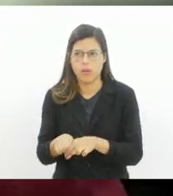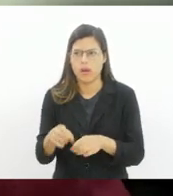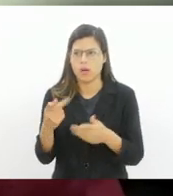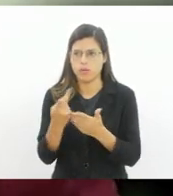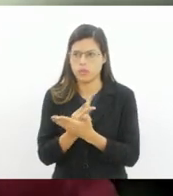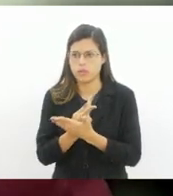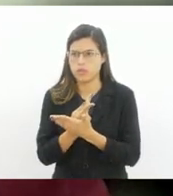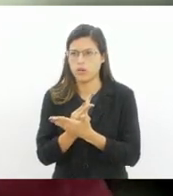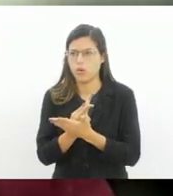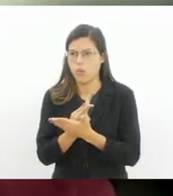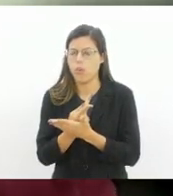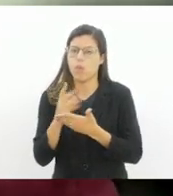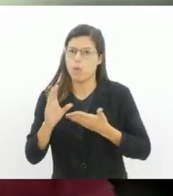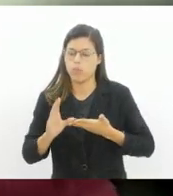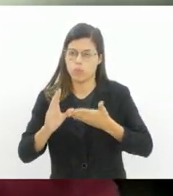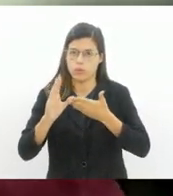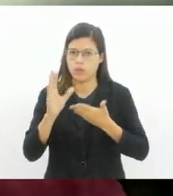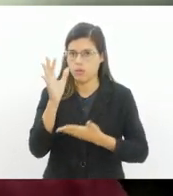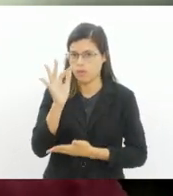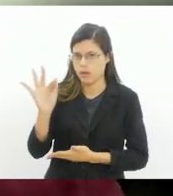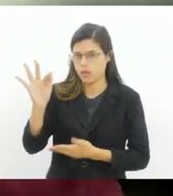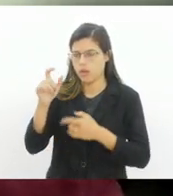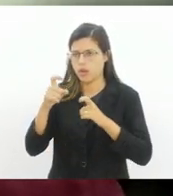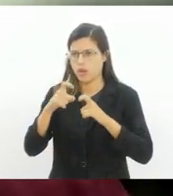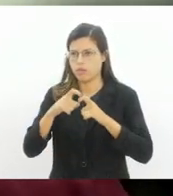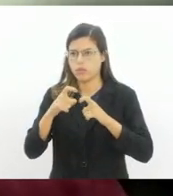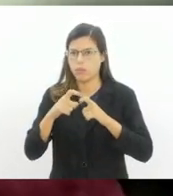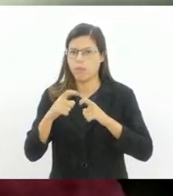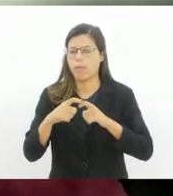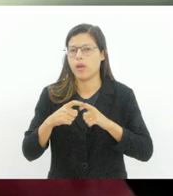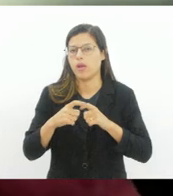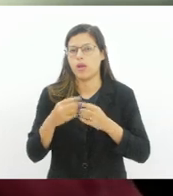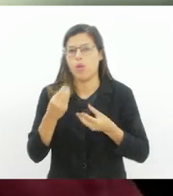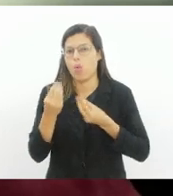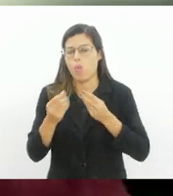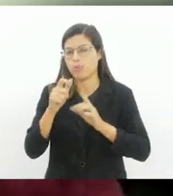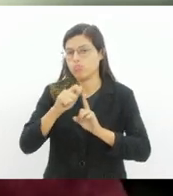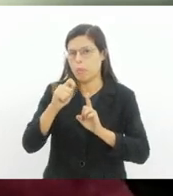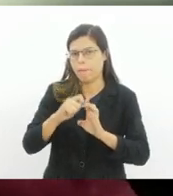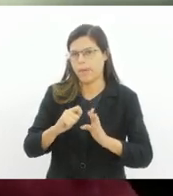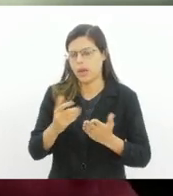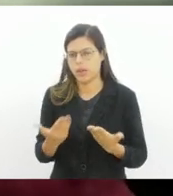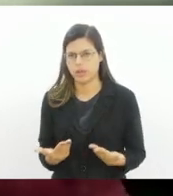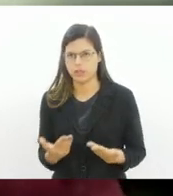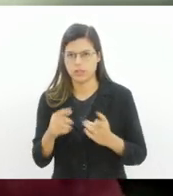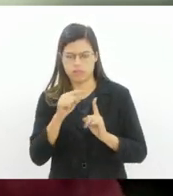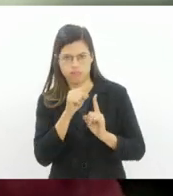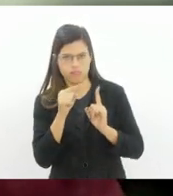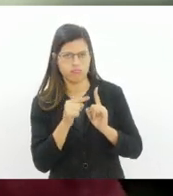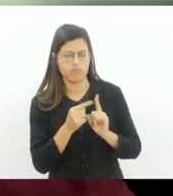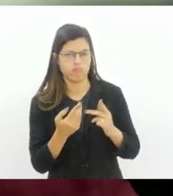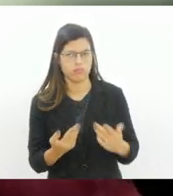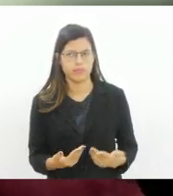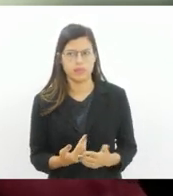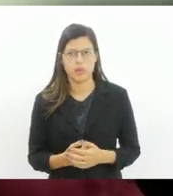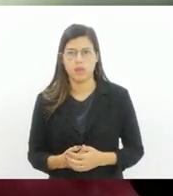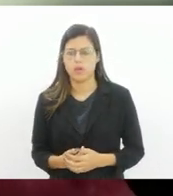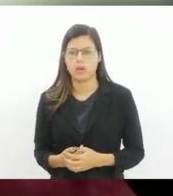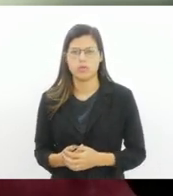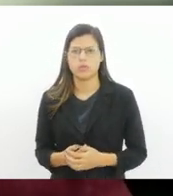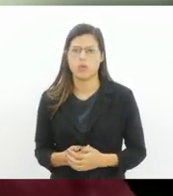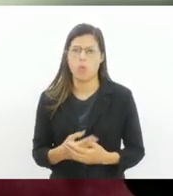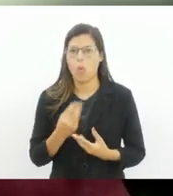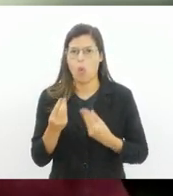o Conselho Federal de Medicina sobre essa idade gestacional, os casos em que essa interrupção deve